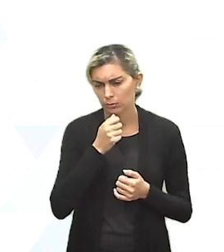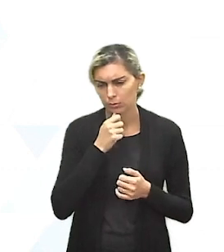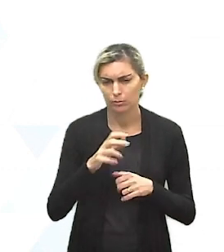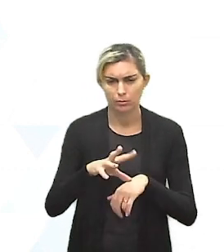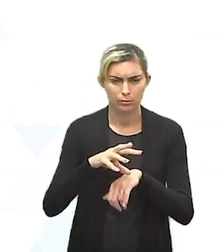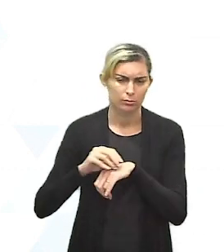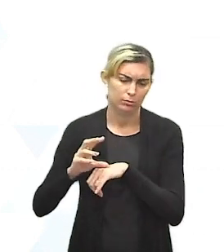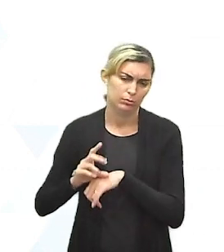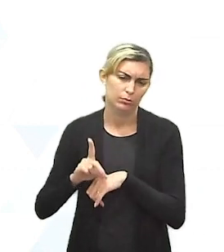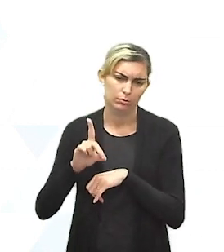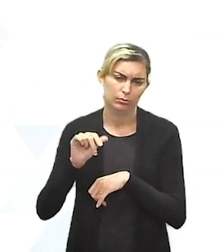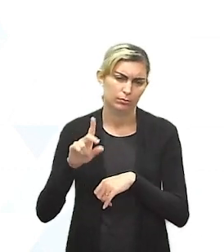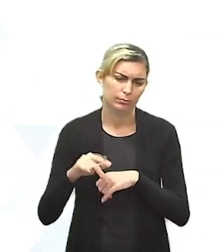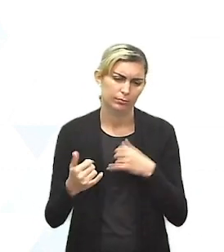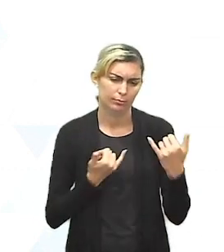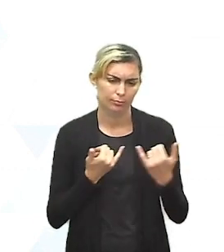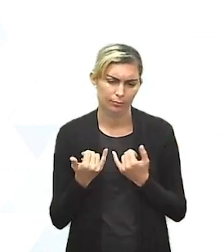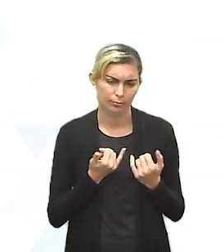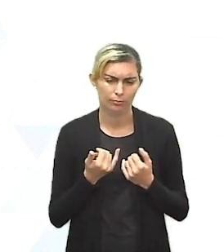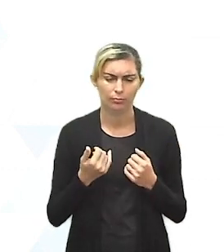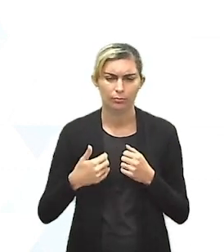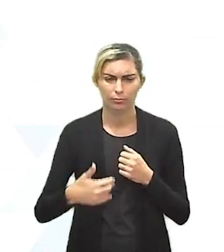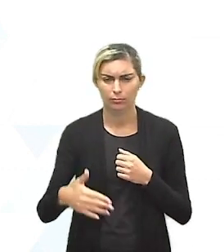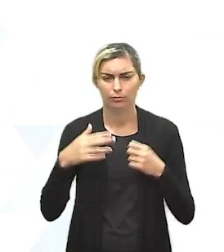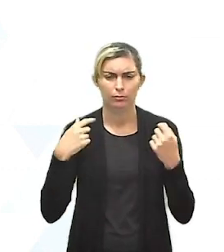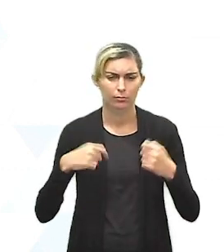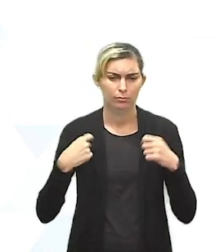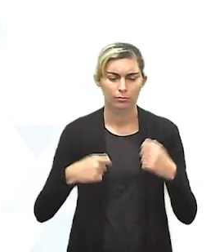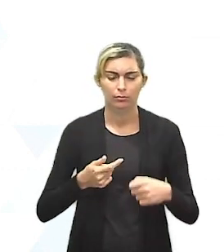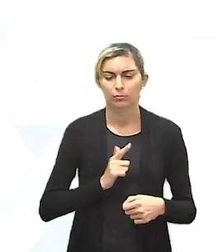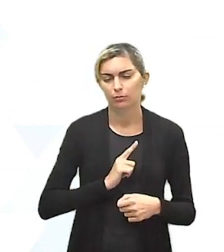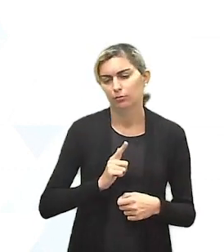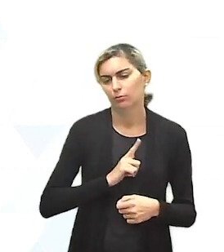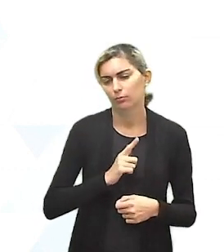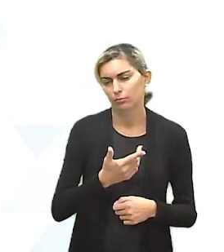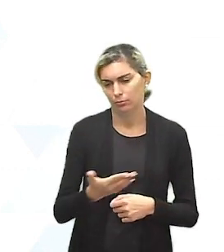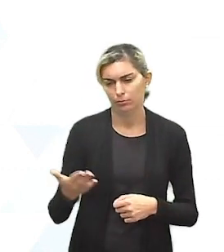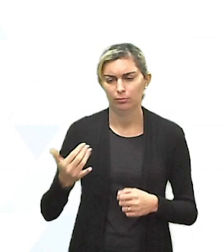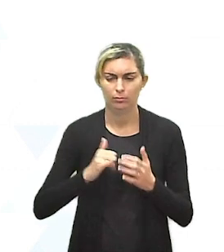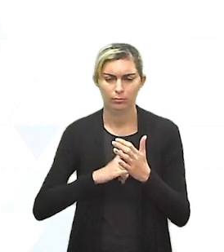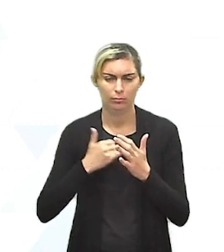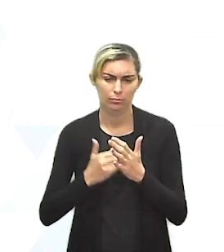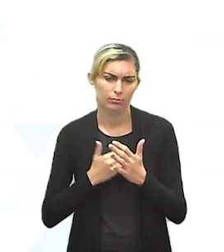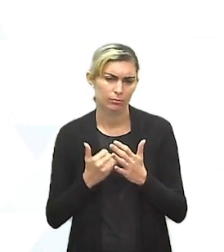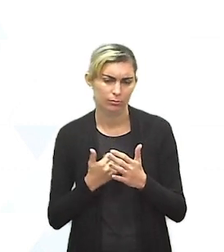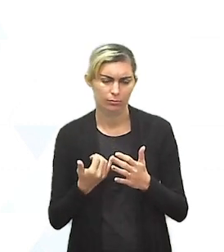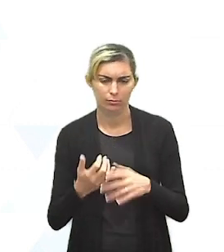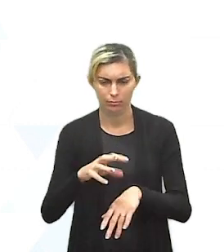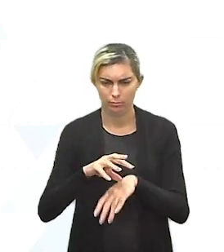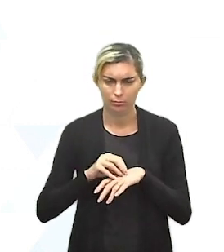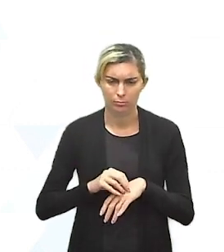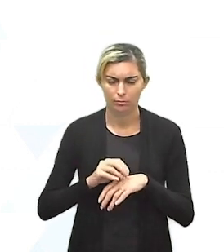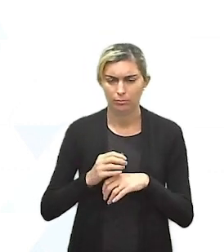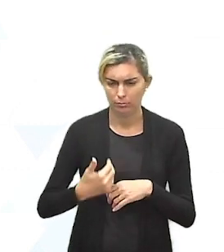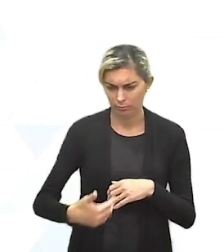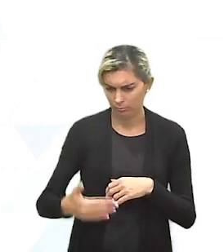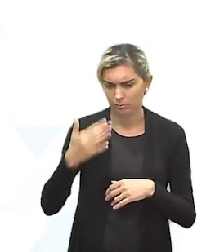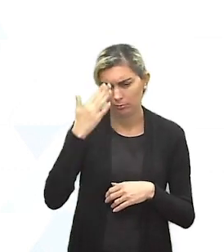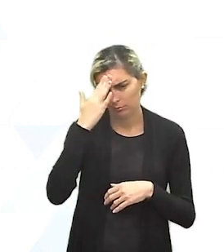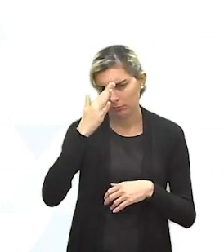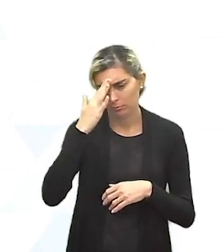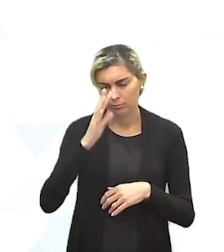dados. Para a informação existir, é necessário que tenha esse registro ou essa coleta de dados. Vamos entender o que